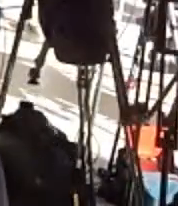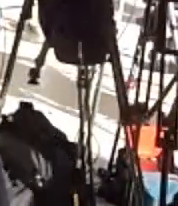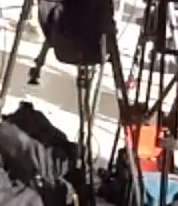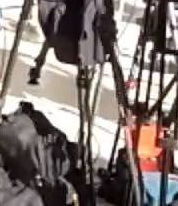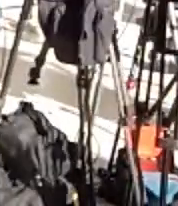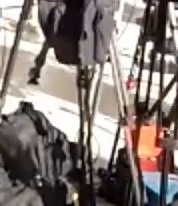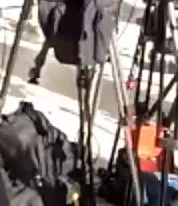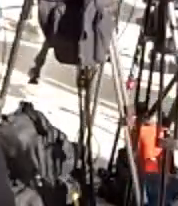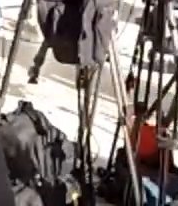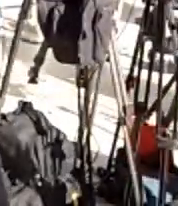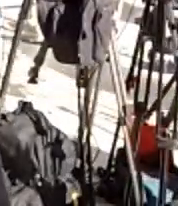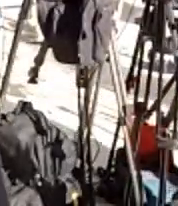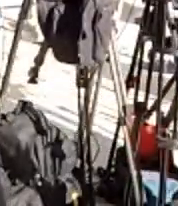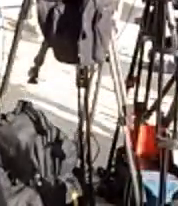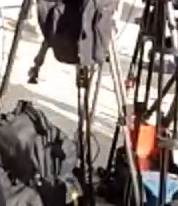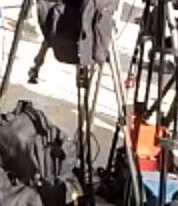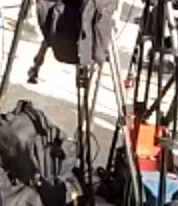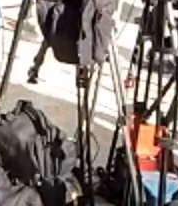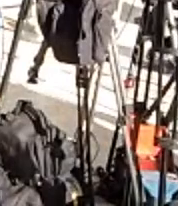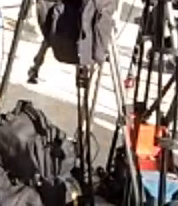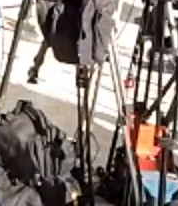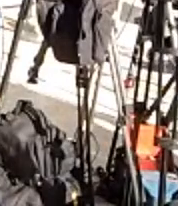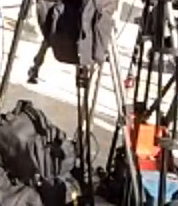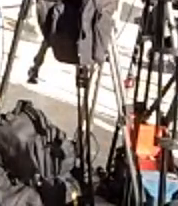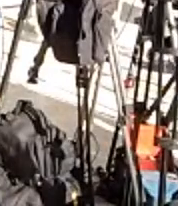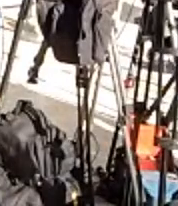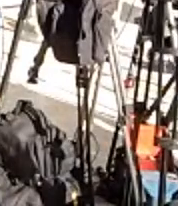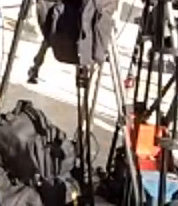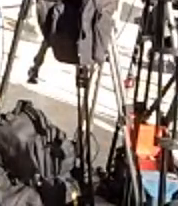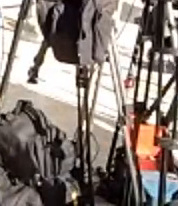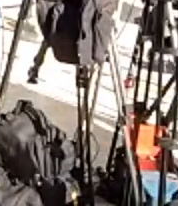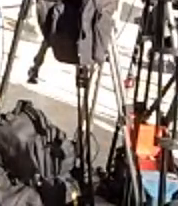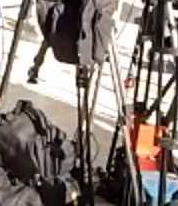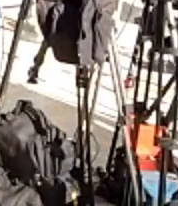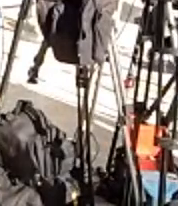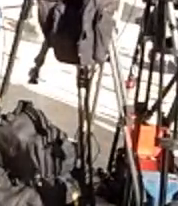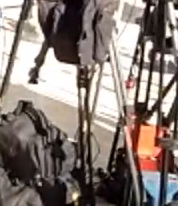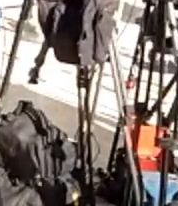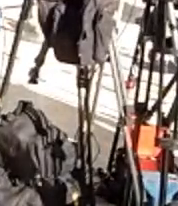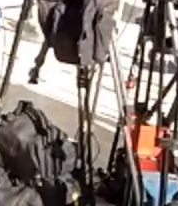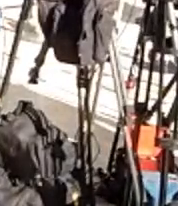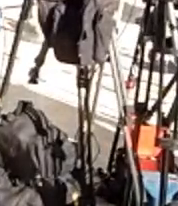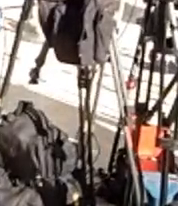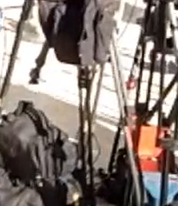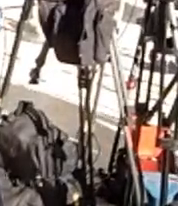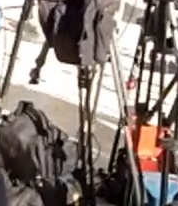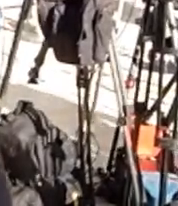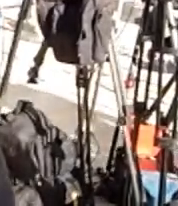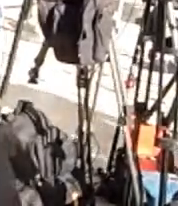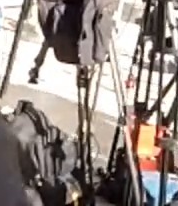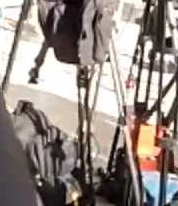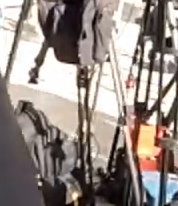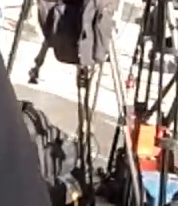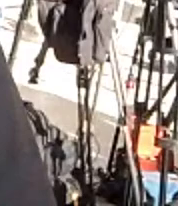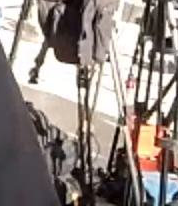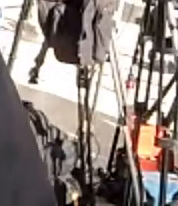ao presidente fazer a indicação do o nome de quem ficará na pgr então para o próximo mandato